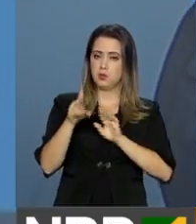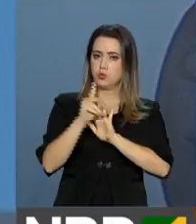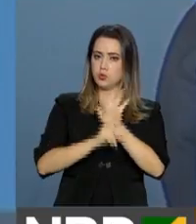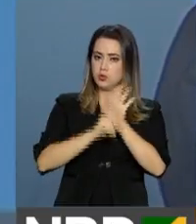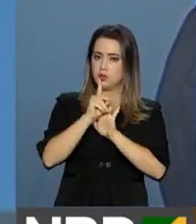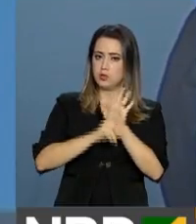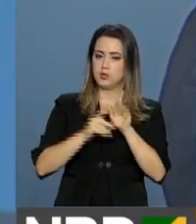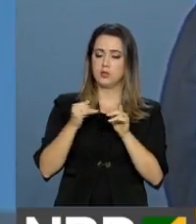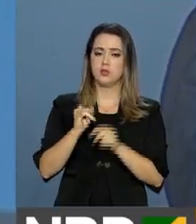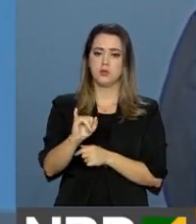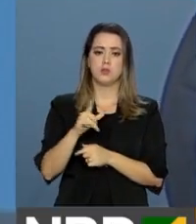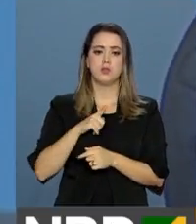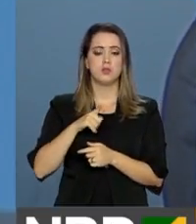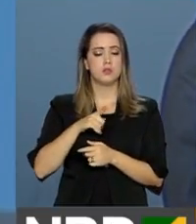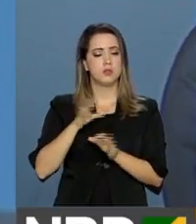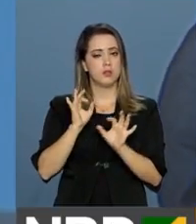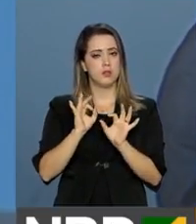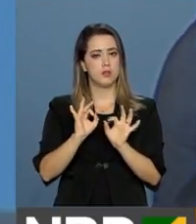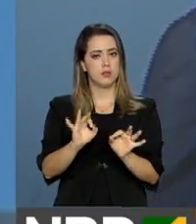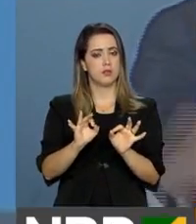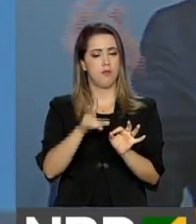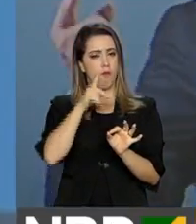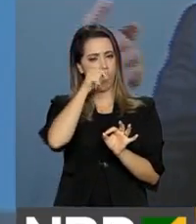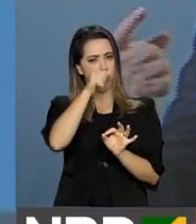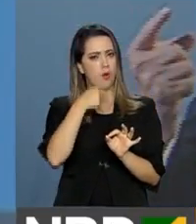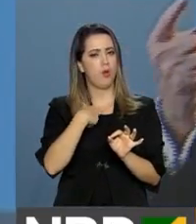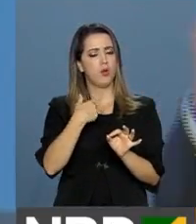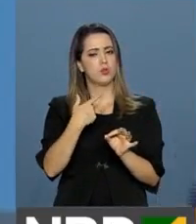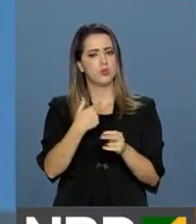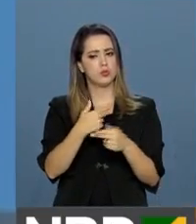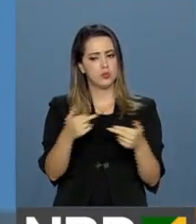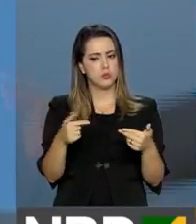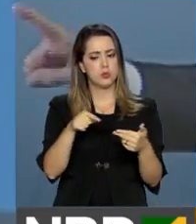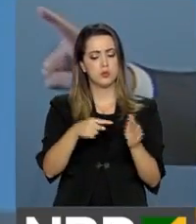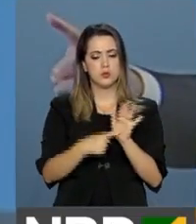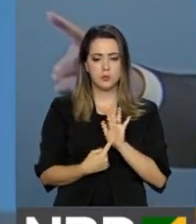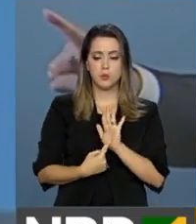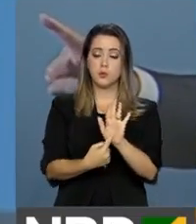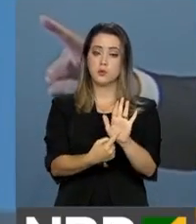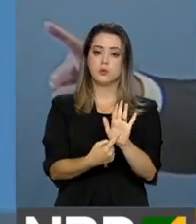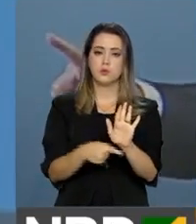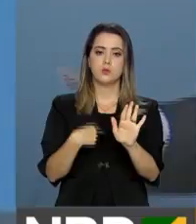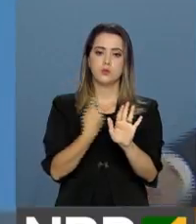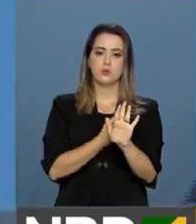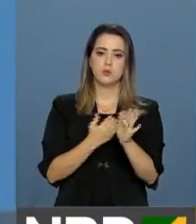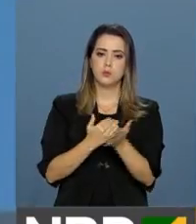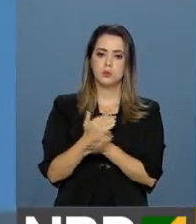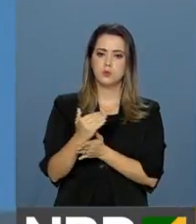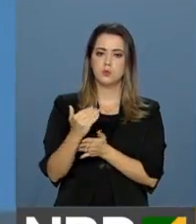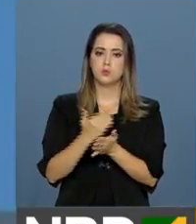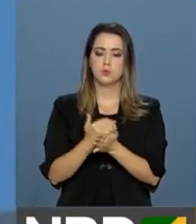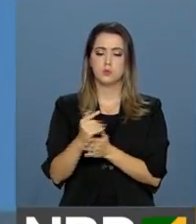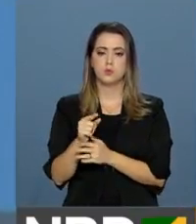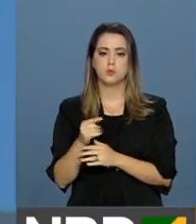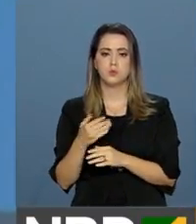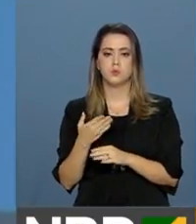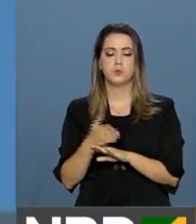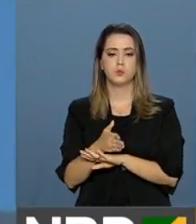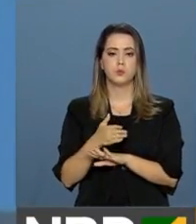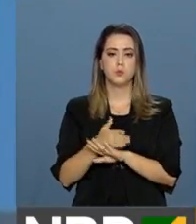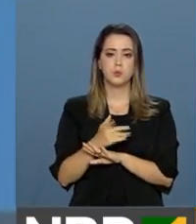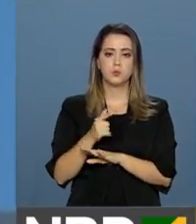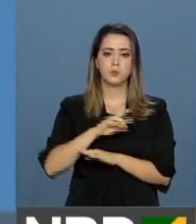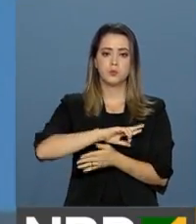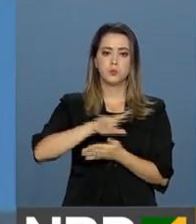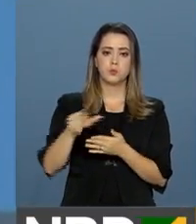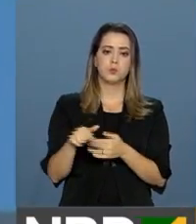robustos suficientes fortes quase exaustivos para revelar nós podemos ingressar nesta área como de resto no